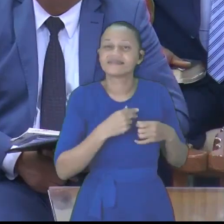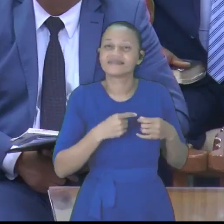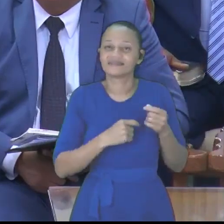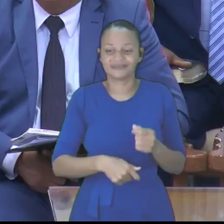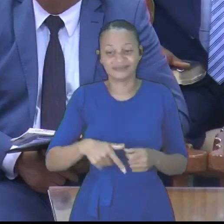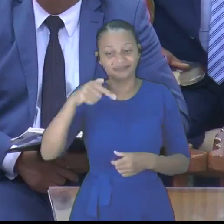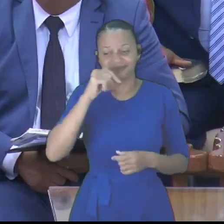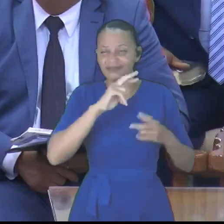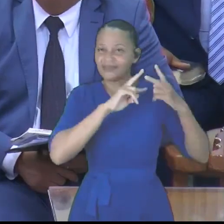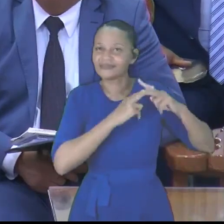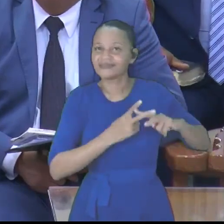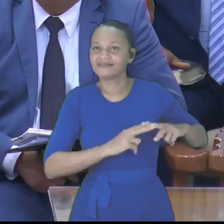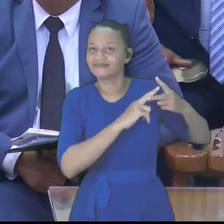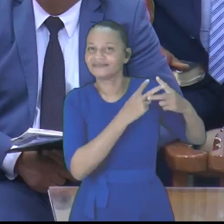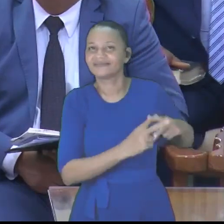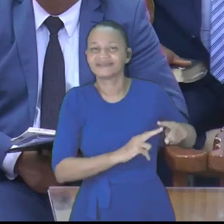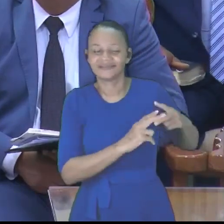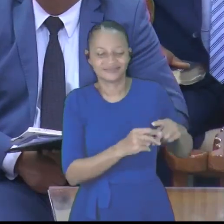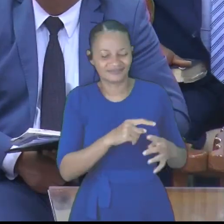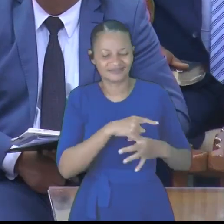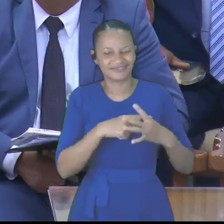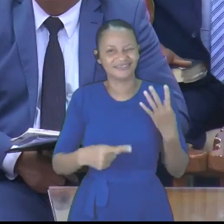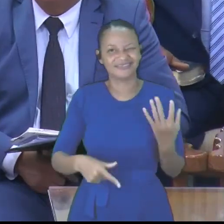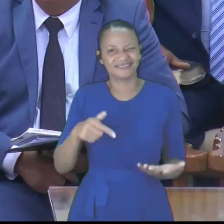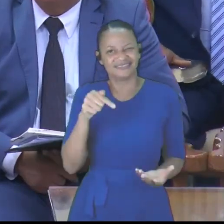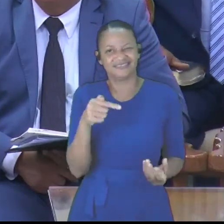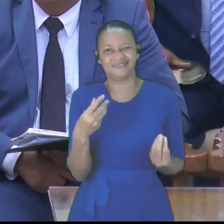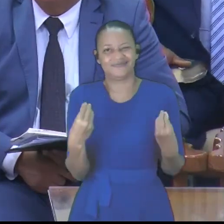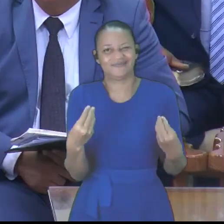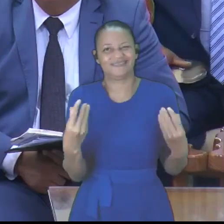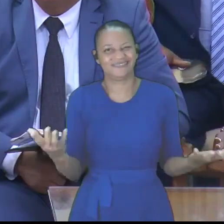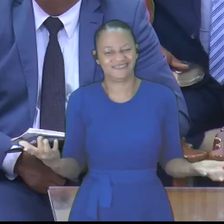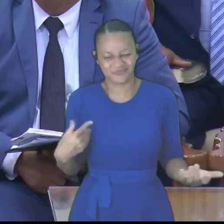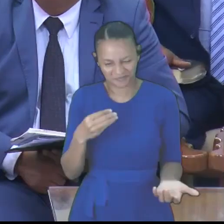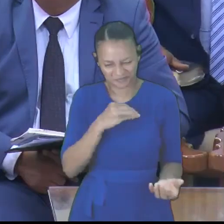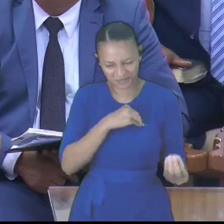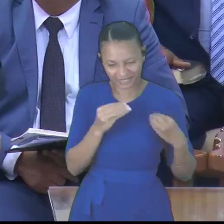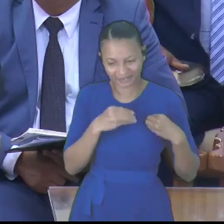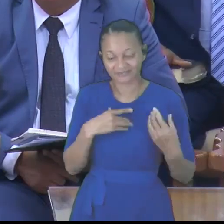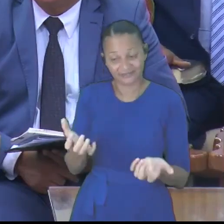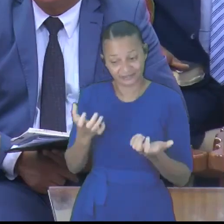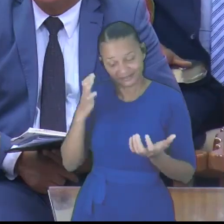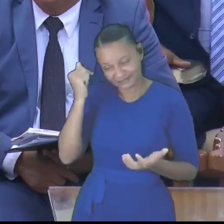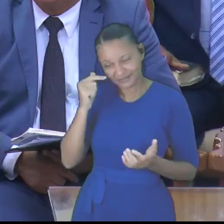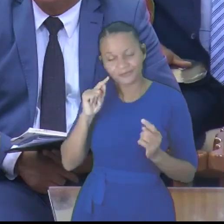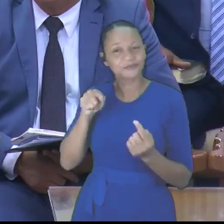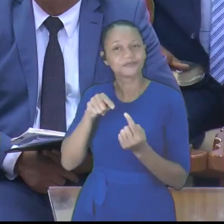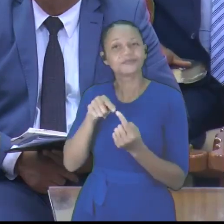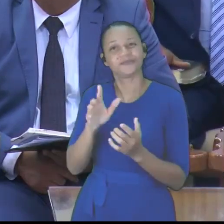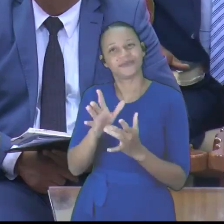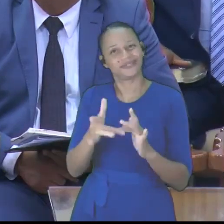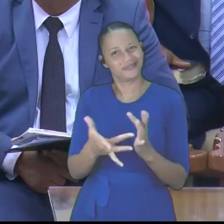cabelo de Sansão. O que é que o pecador quer saber das tranças do cabelo de Sansão? O pecador quer saber de Jesus.